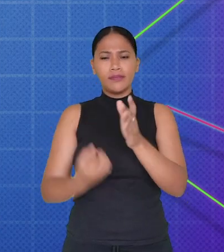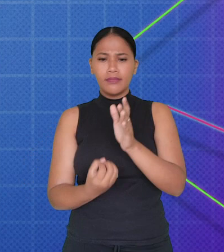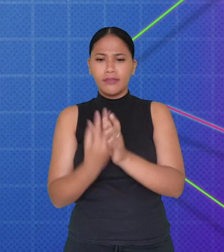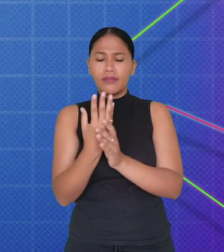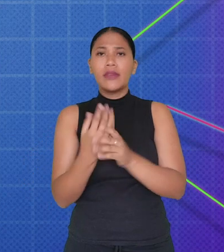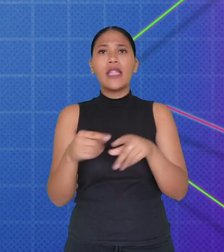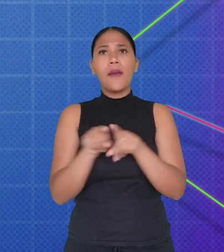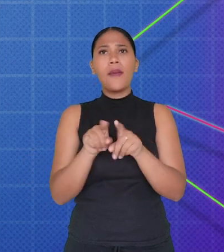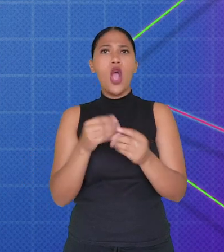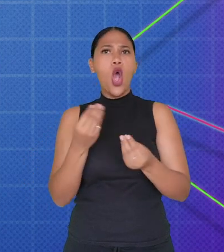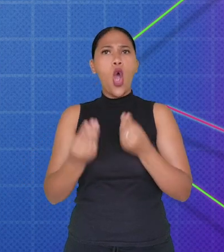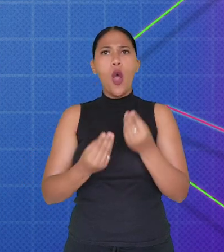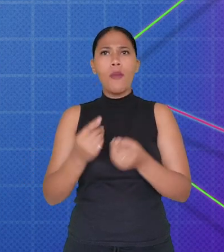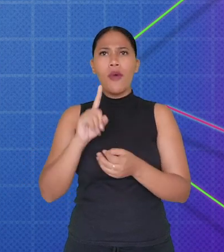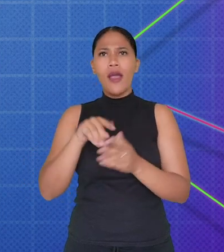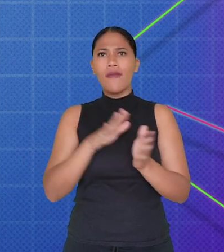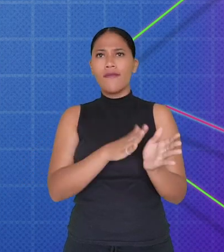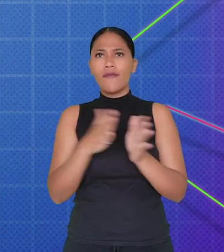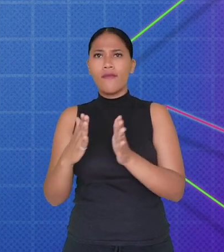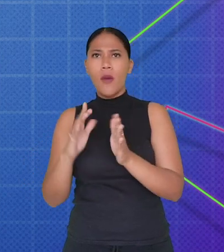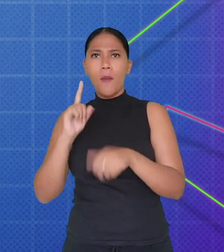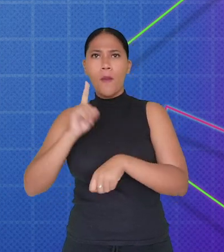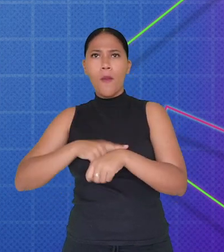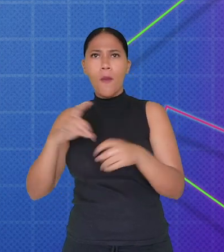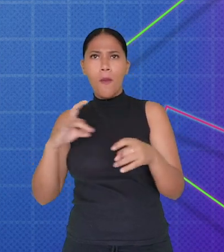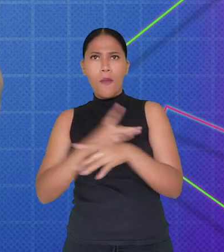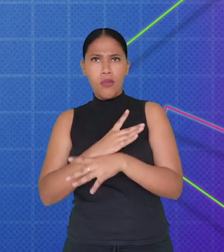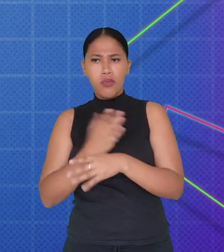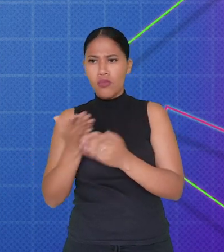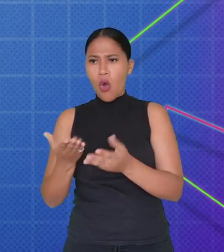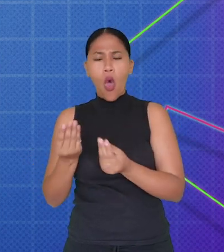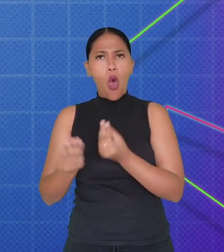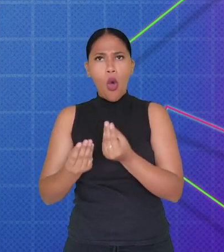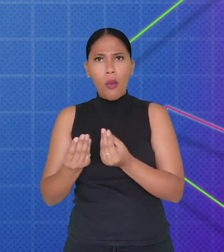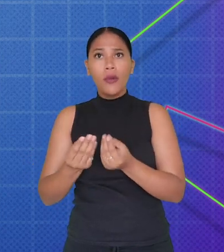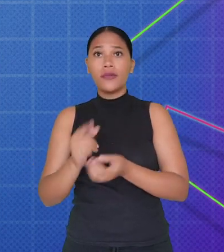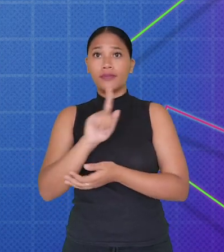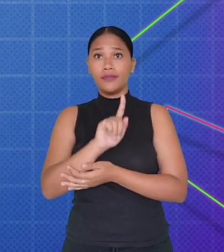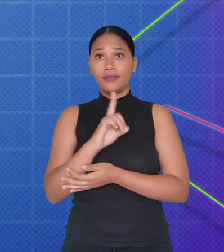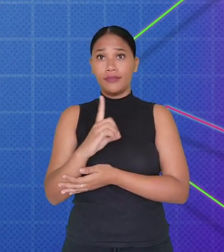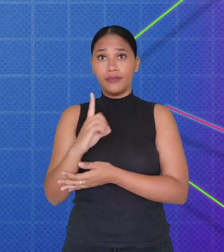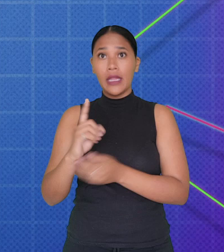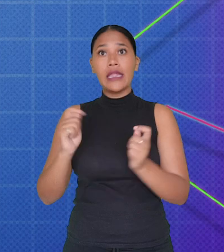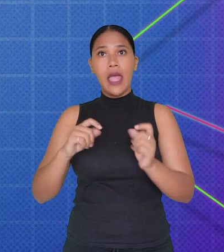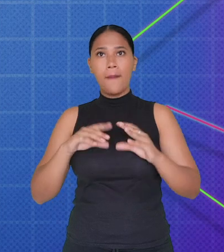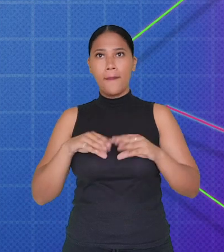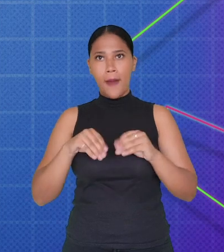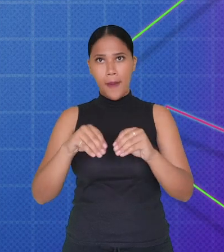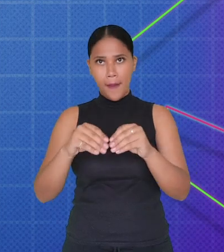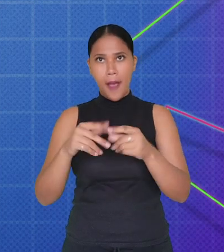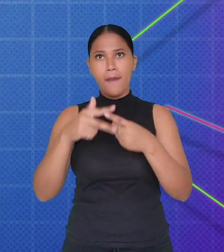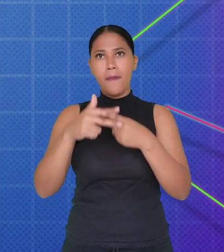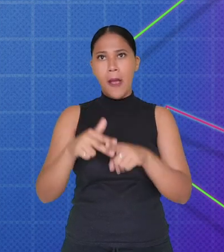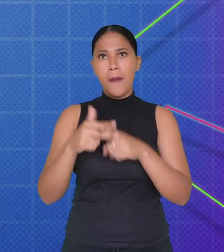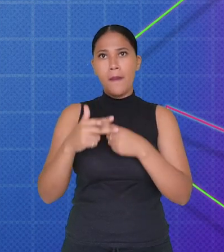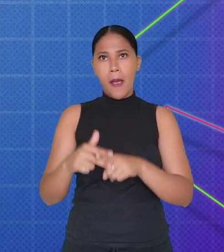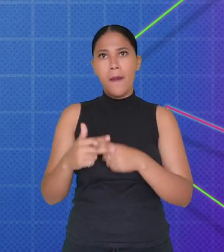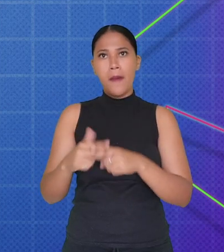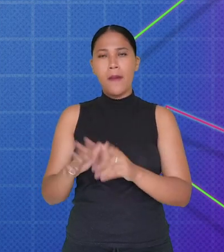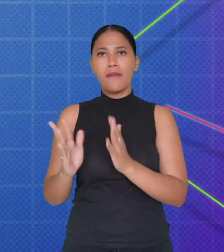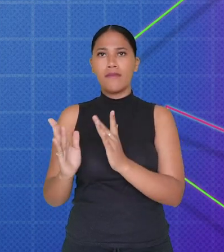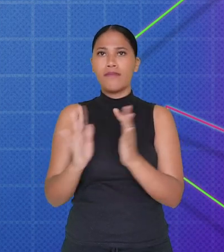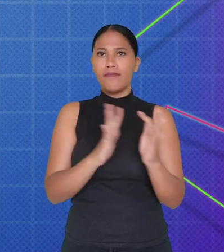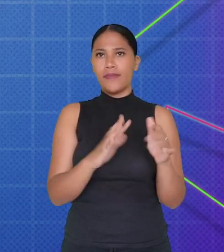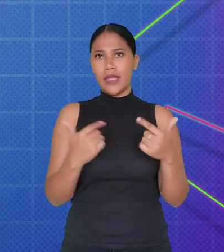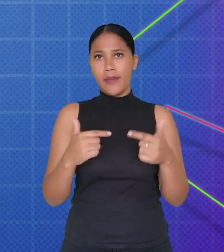desenvolvido e como deve ficar em sua versão final é importante ressaltar que o gdd pode ser modificado ao longo do desenvolvimento